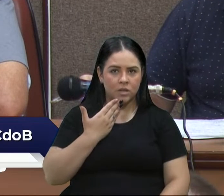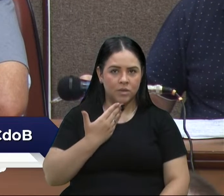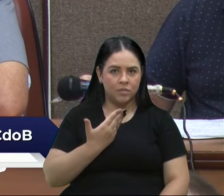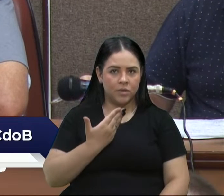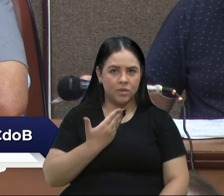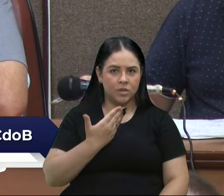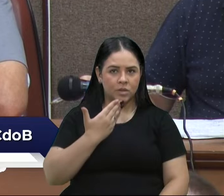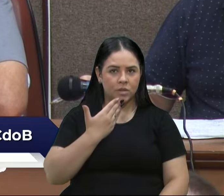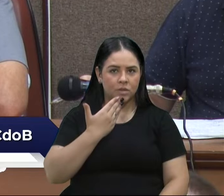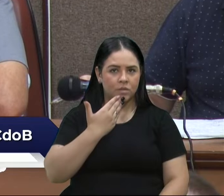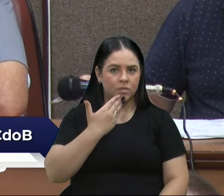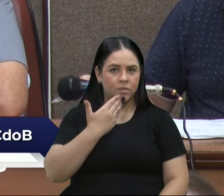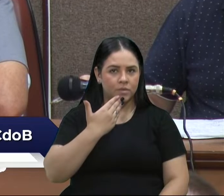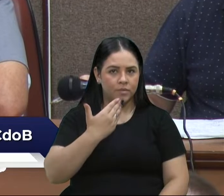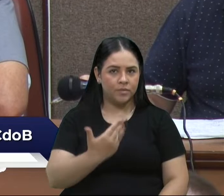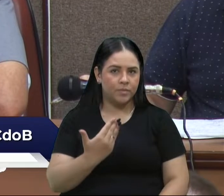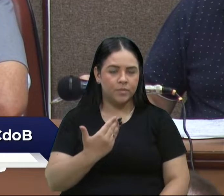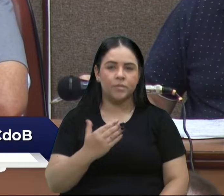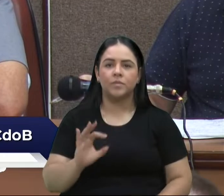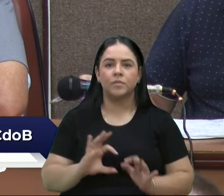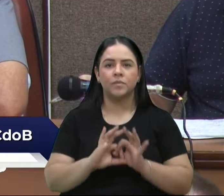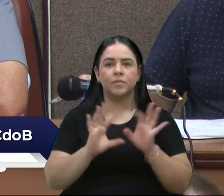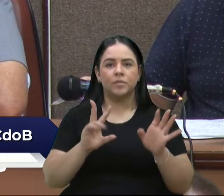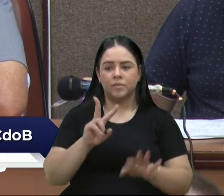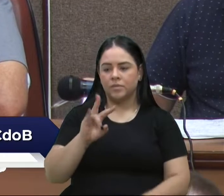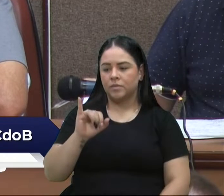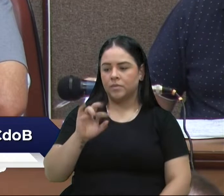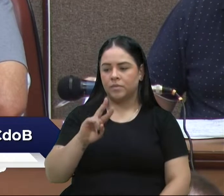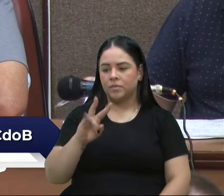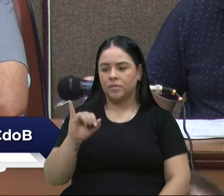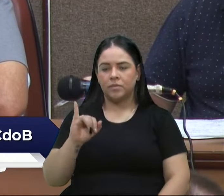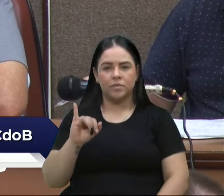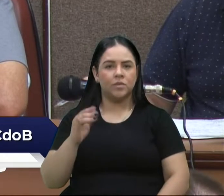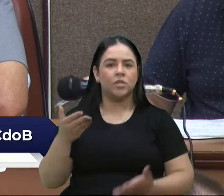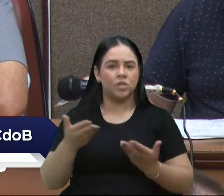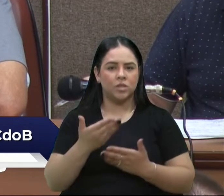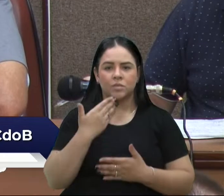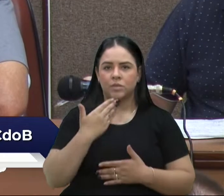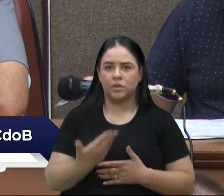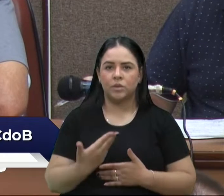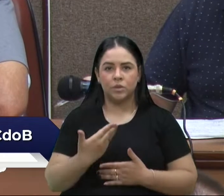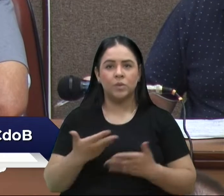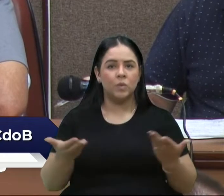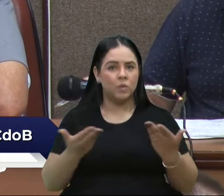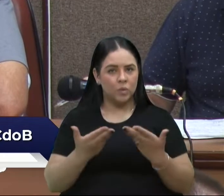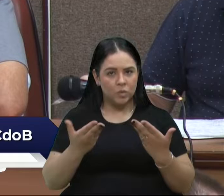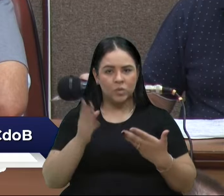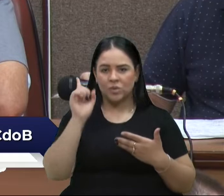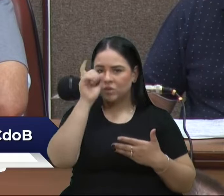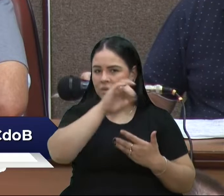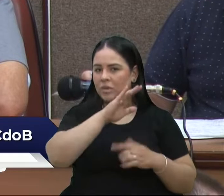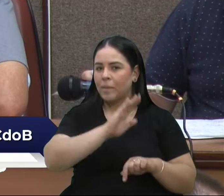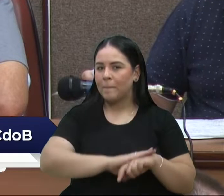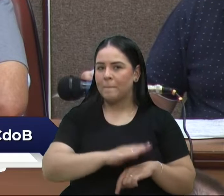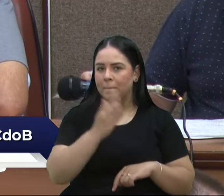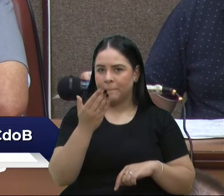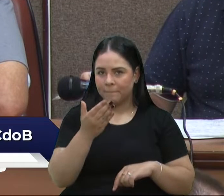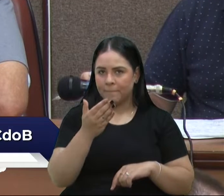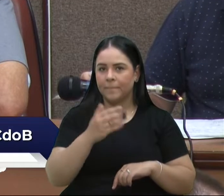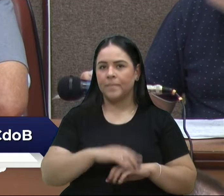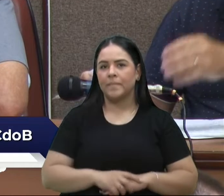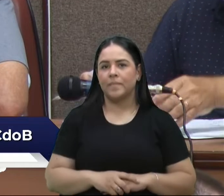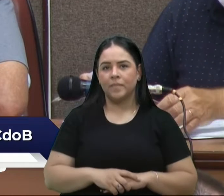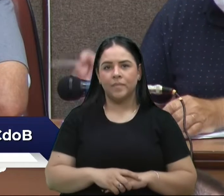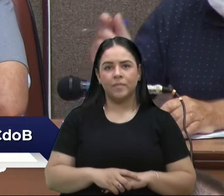de liberação do Virvi não é de hoje, né? Então hoje está apertando cada vez mais